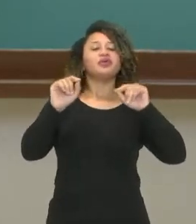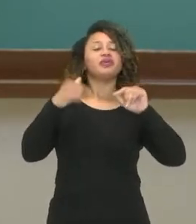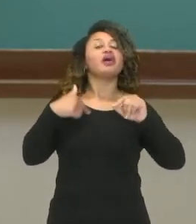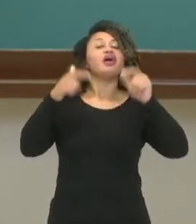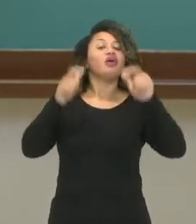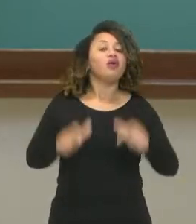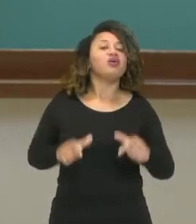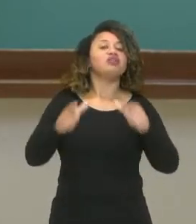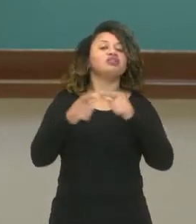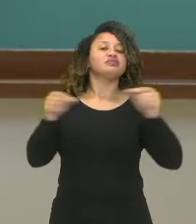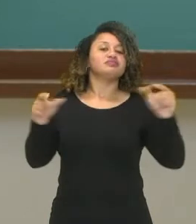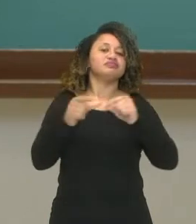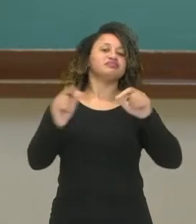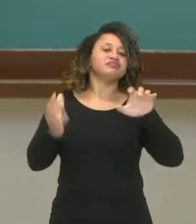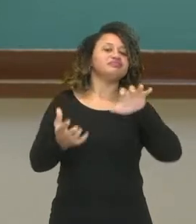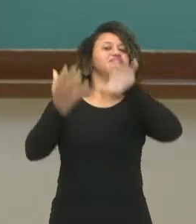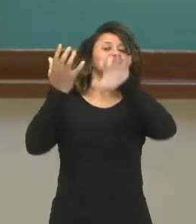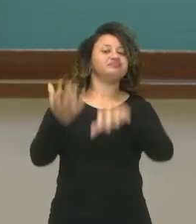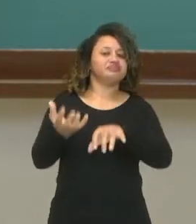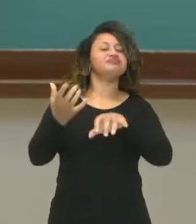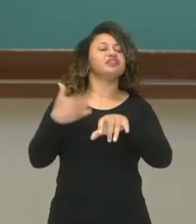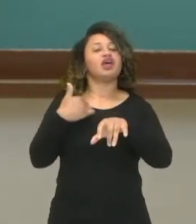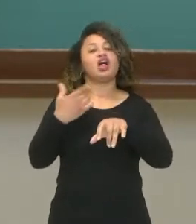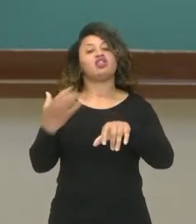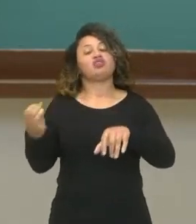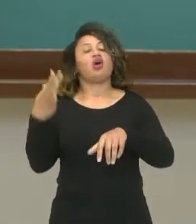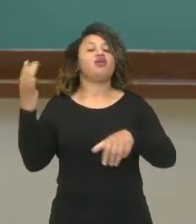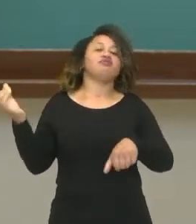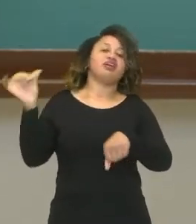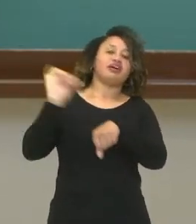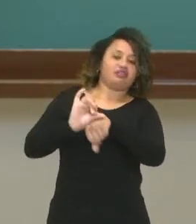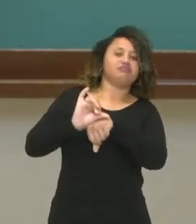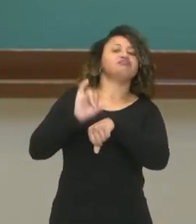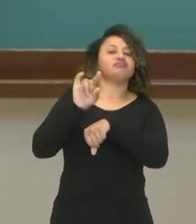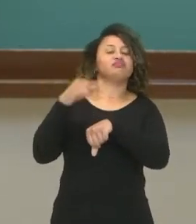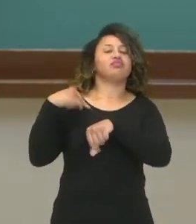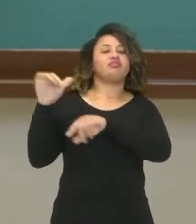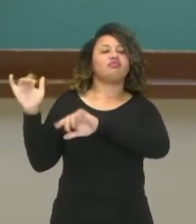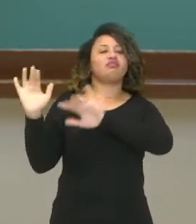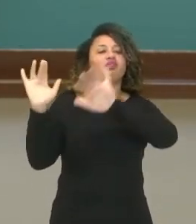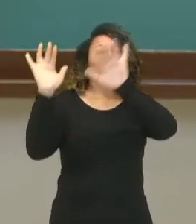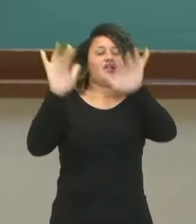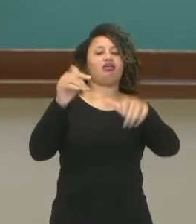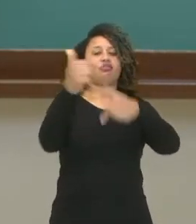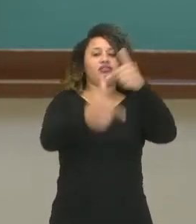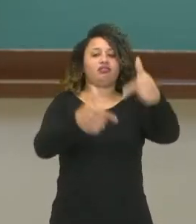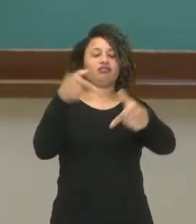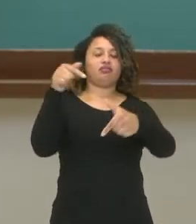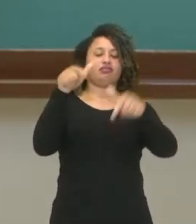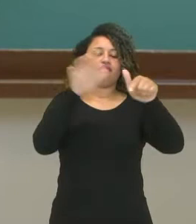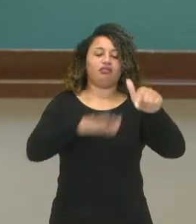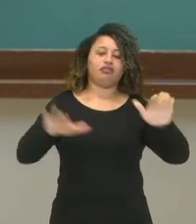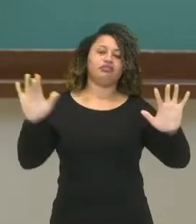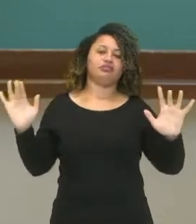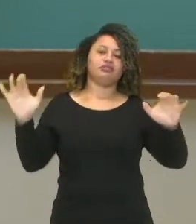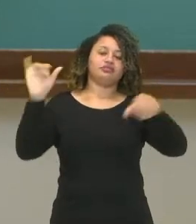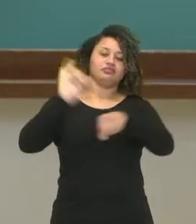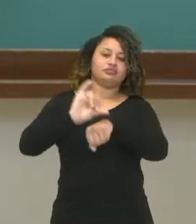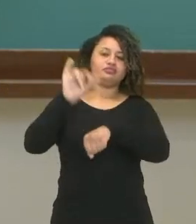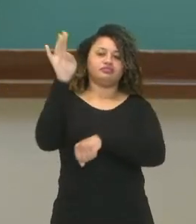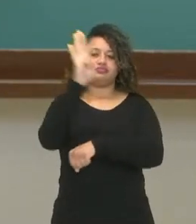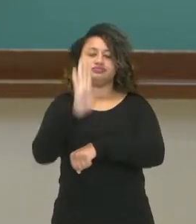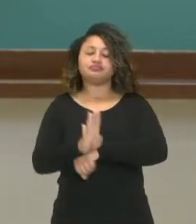Brasília, a nova capital federal, que atraiu então muitos trabalhadores para essa região central do Brasil e que tinha